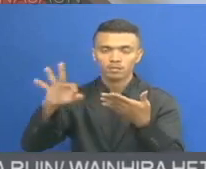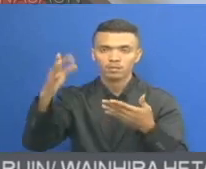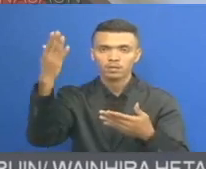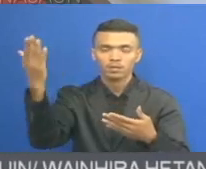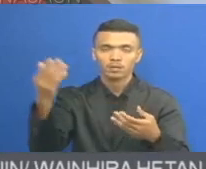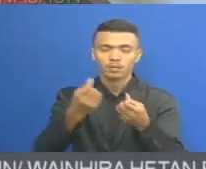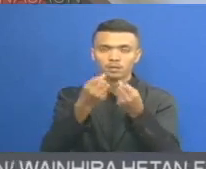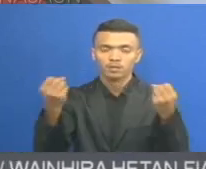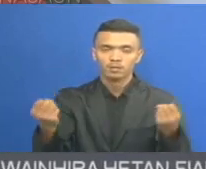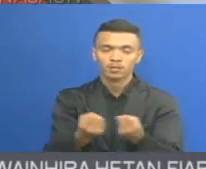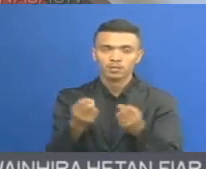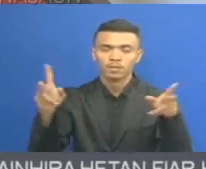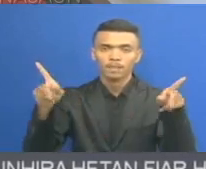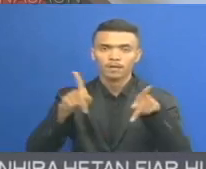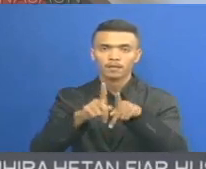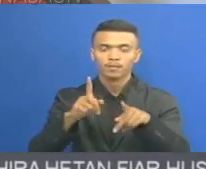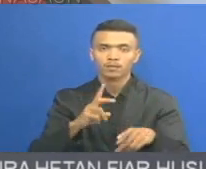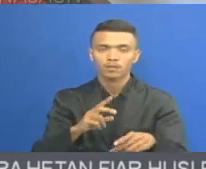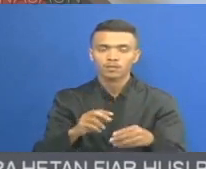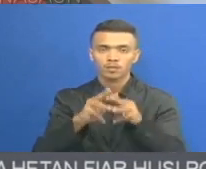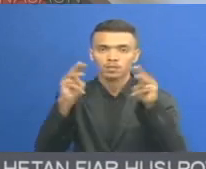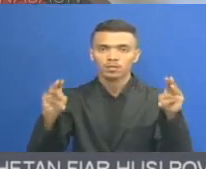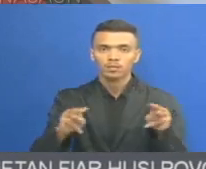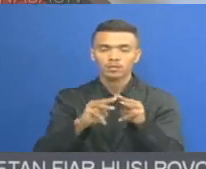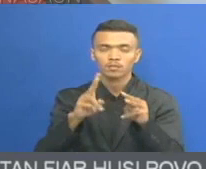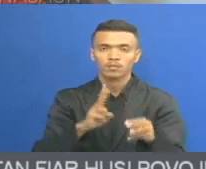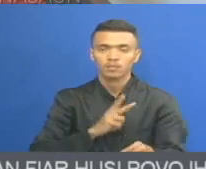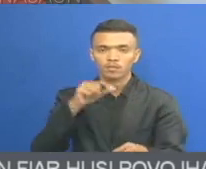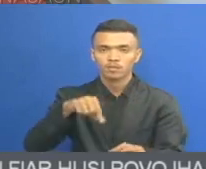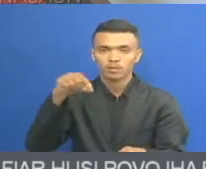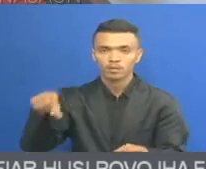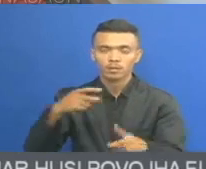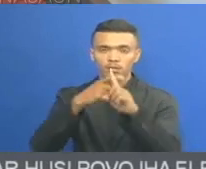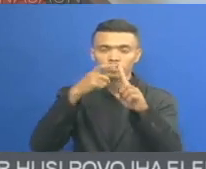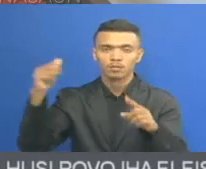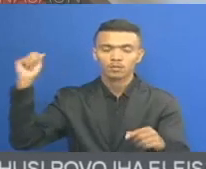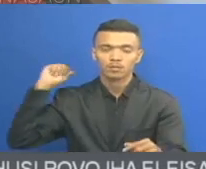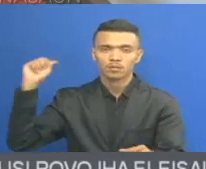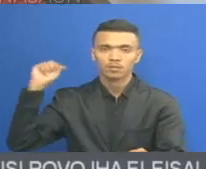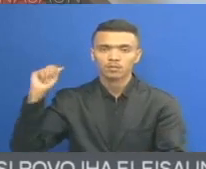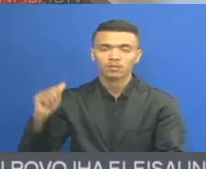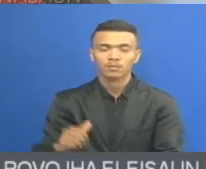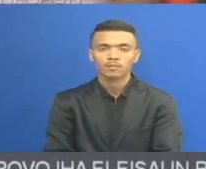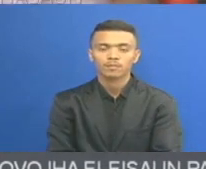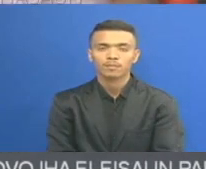suku vesoro posto administrativo watulari município Vikeke liusi campanha ho tipo tamasai